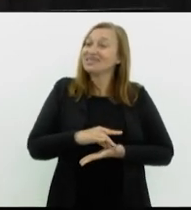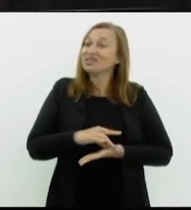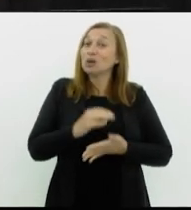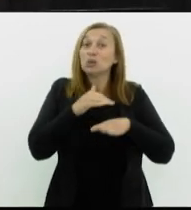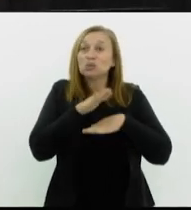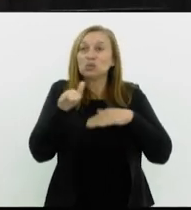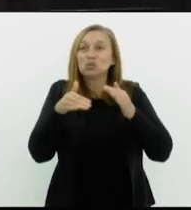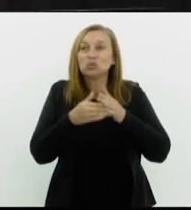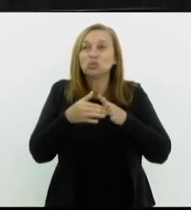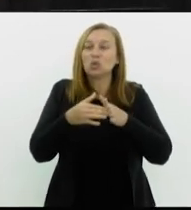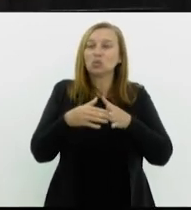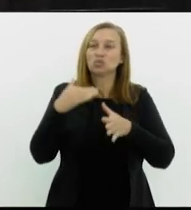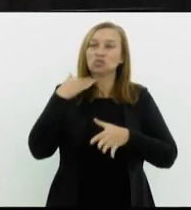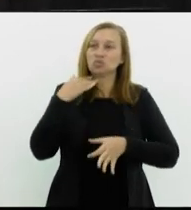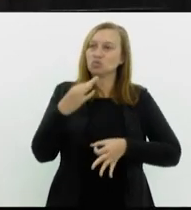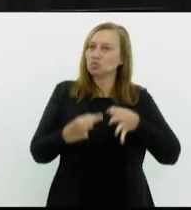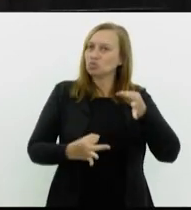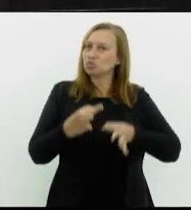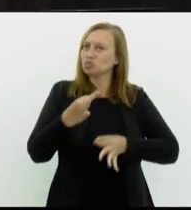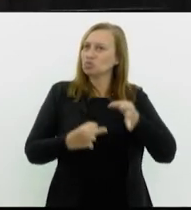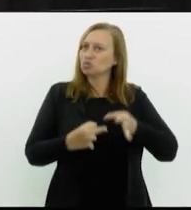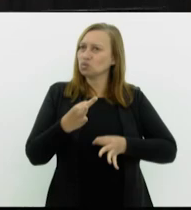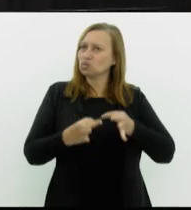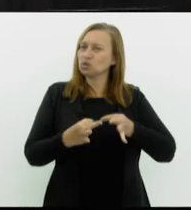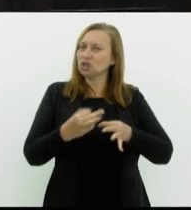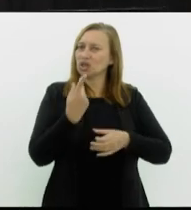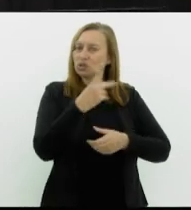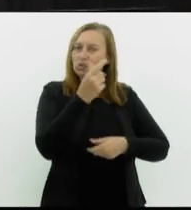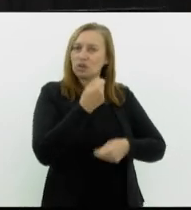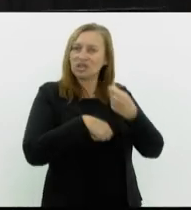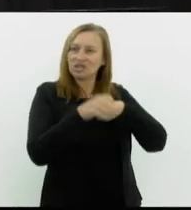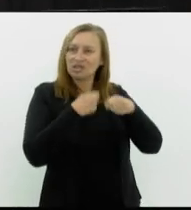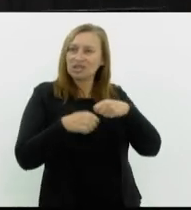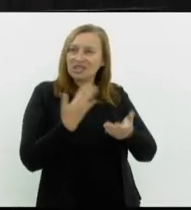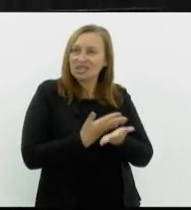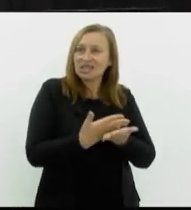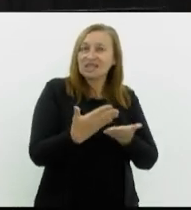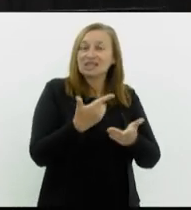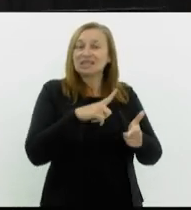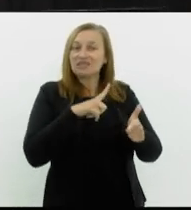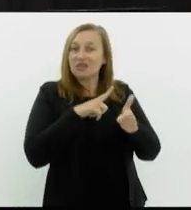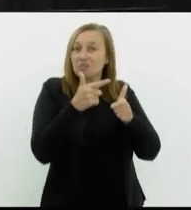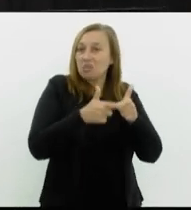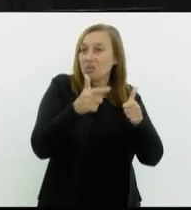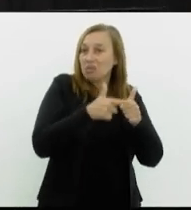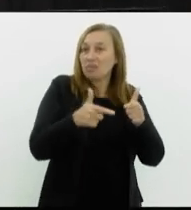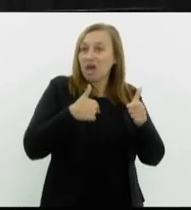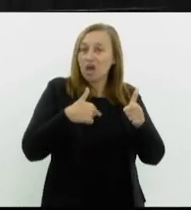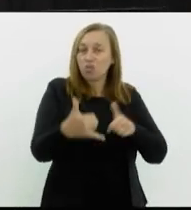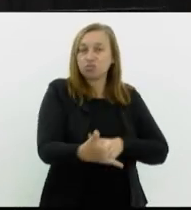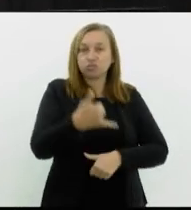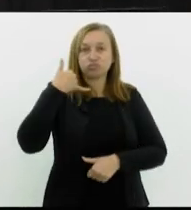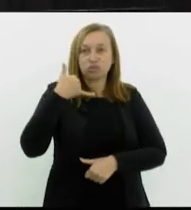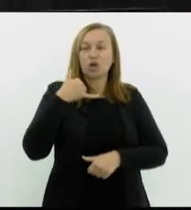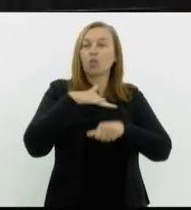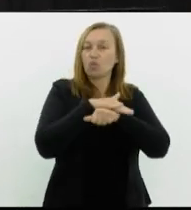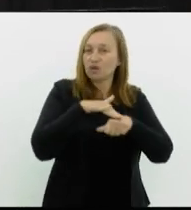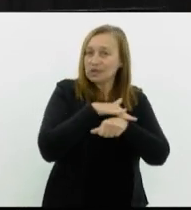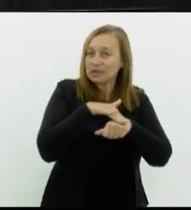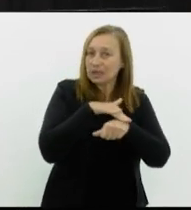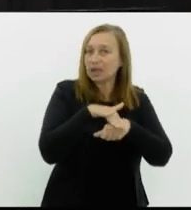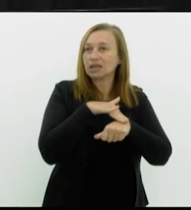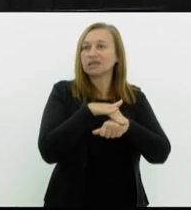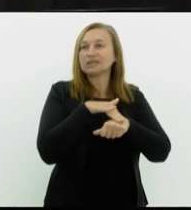todos os juízes... Desde que a sua administração começou, que tiveram algum problema, eu liguei para eles, conversei com